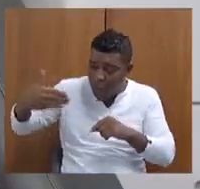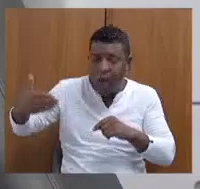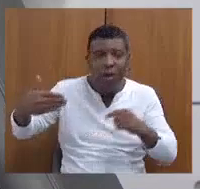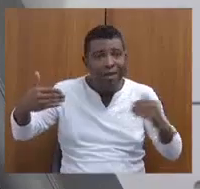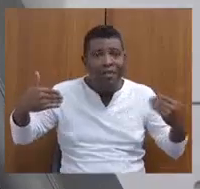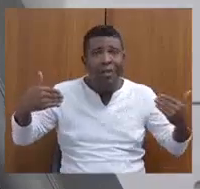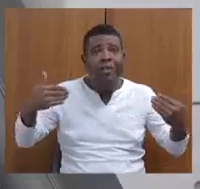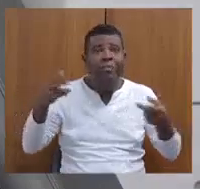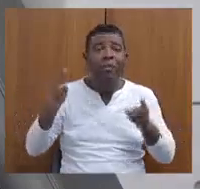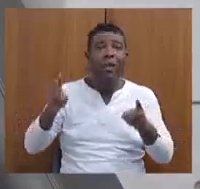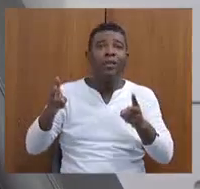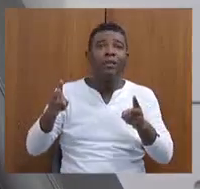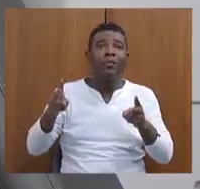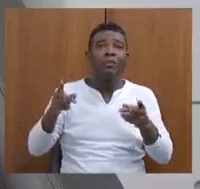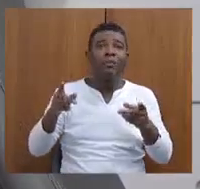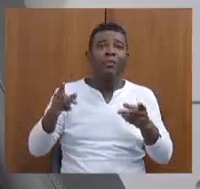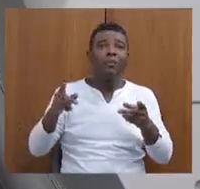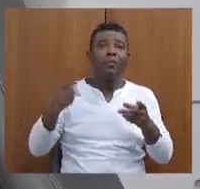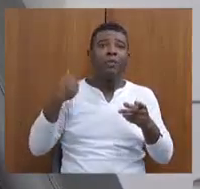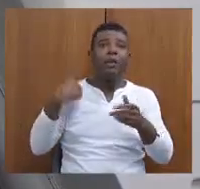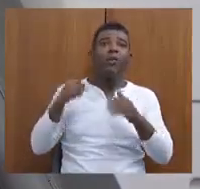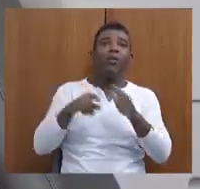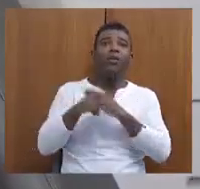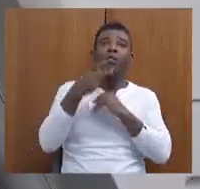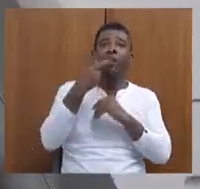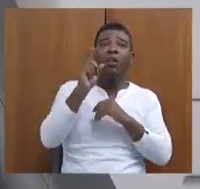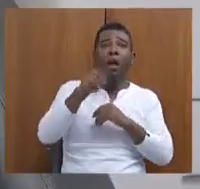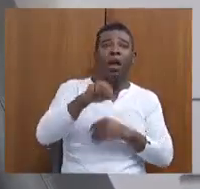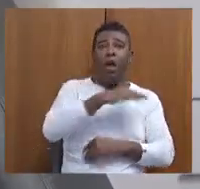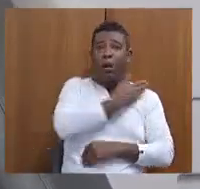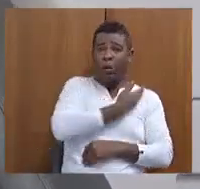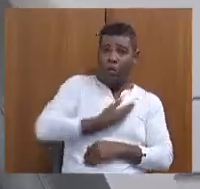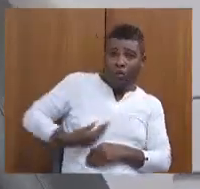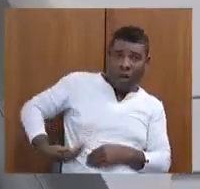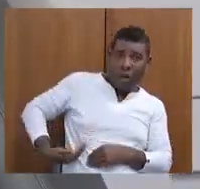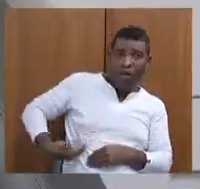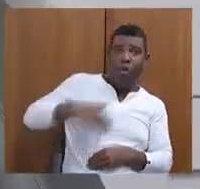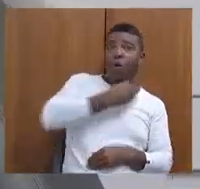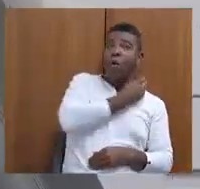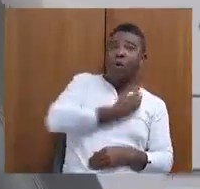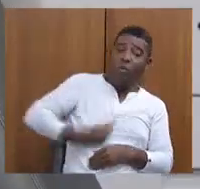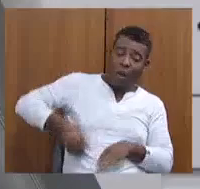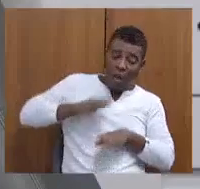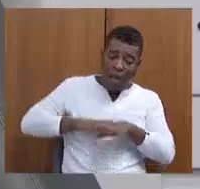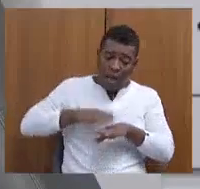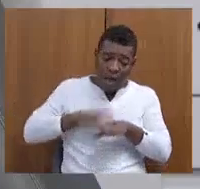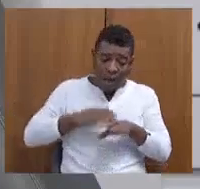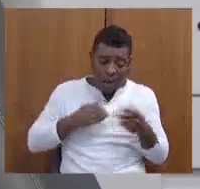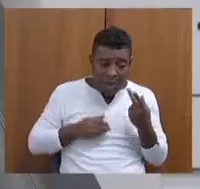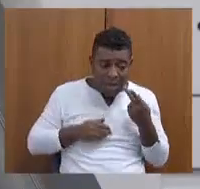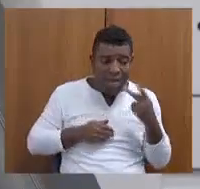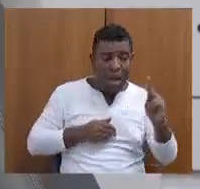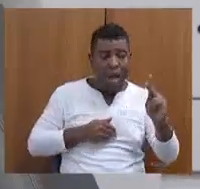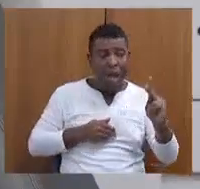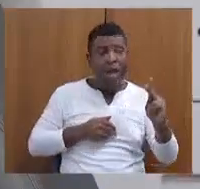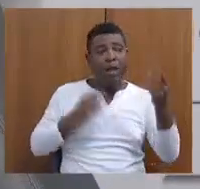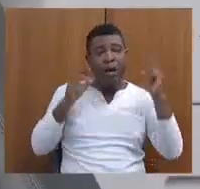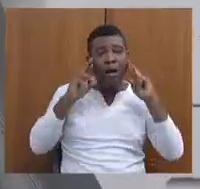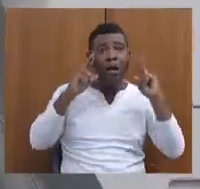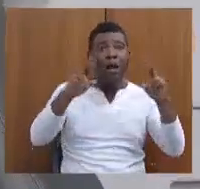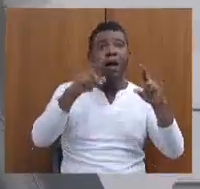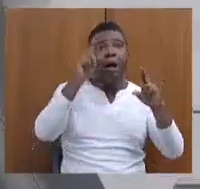investimento do governo não da Sigma do governo em equipamentos públicos que